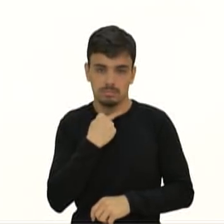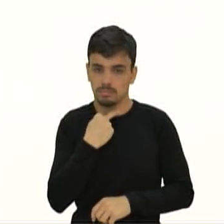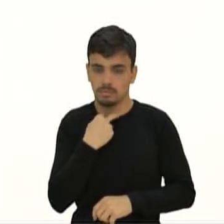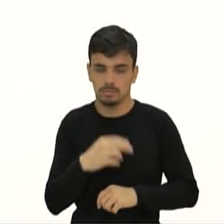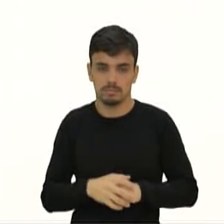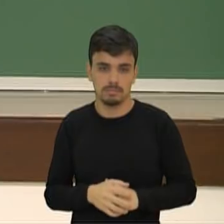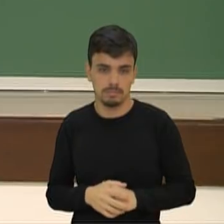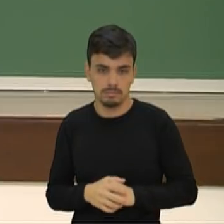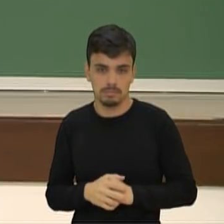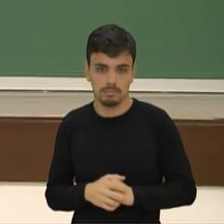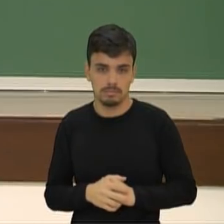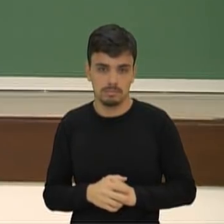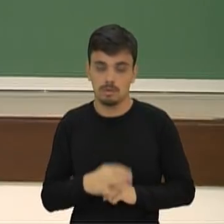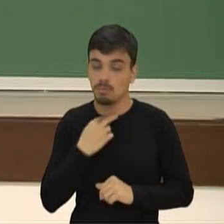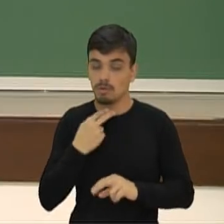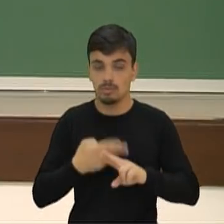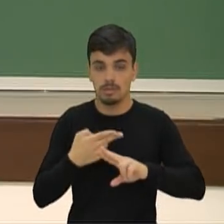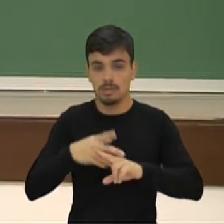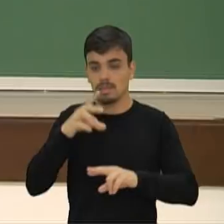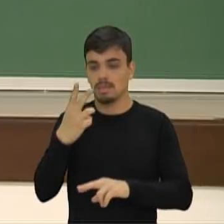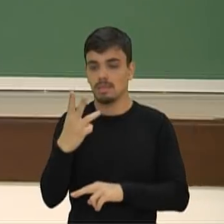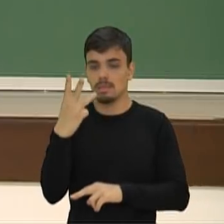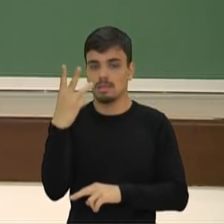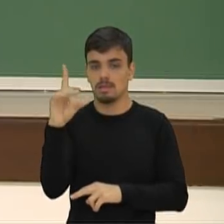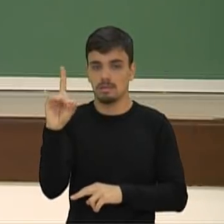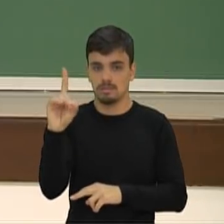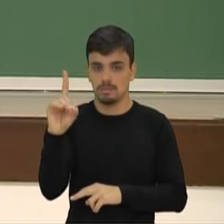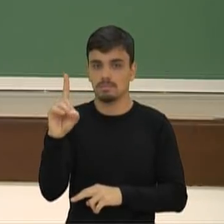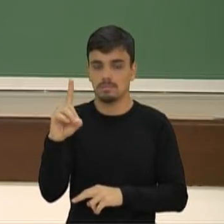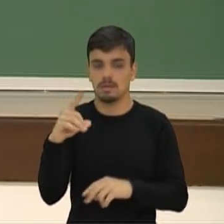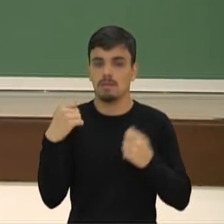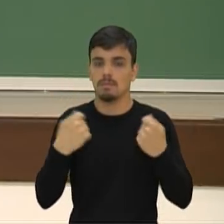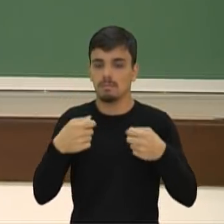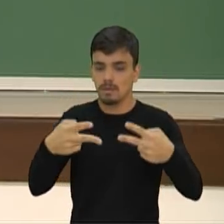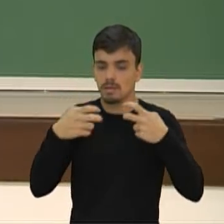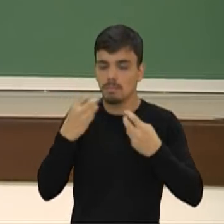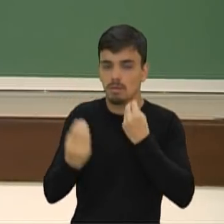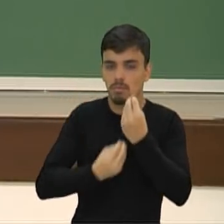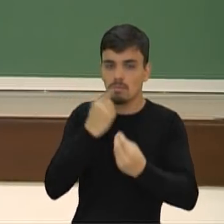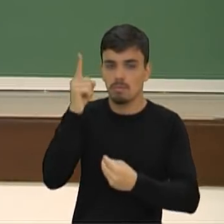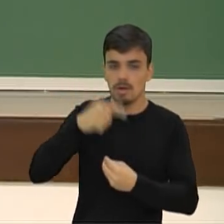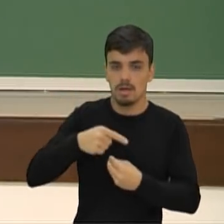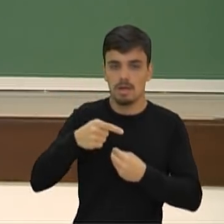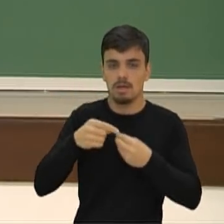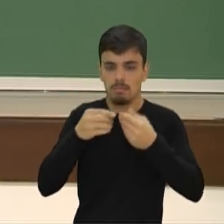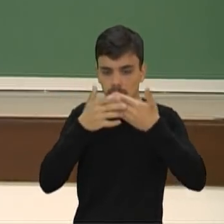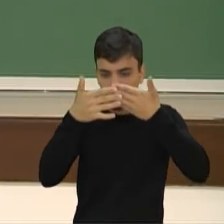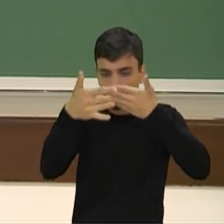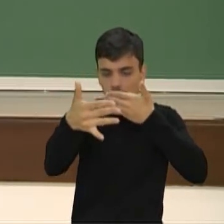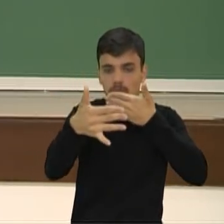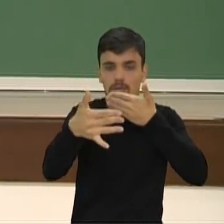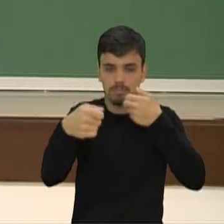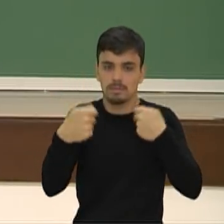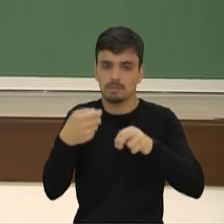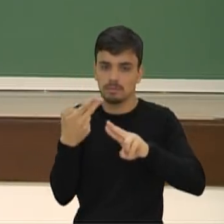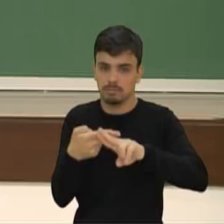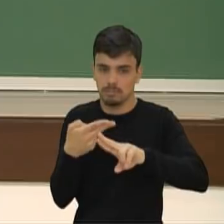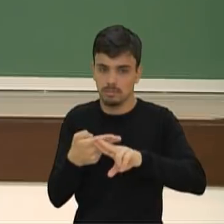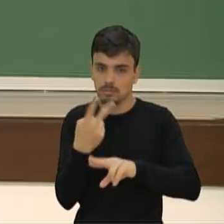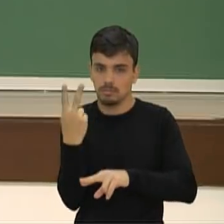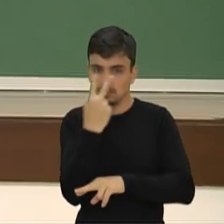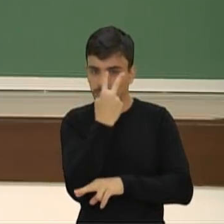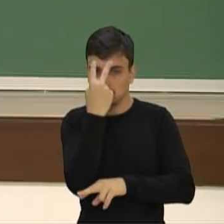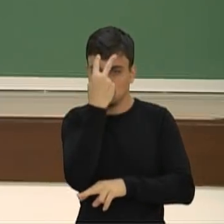você precisa dessa caracterização para que você consiga ter essa noção de profundidade, a necessidade de utilizar os dois